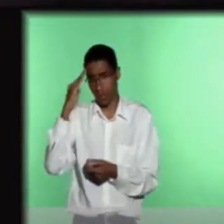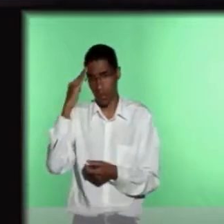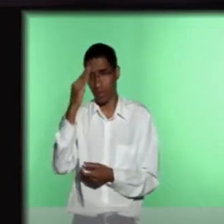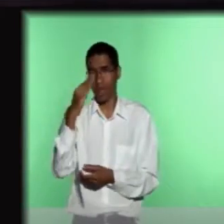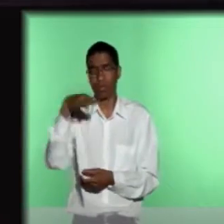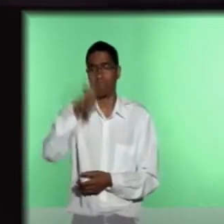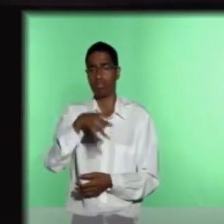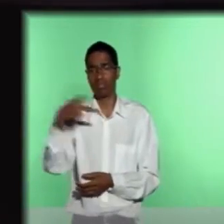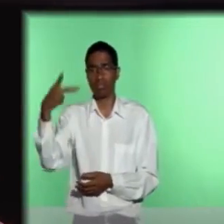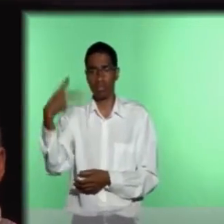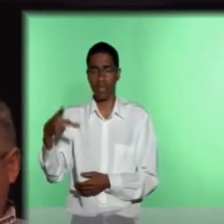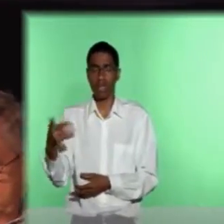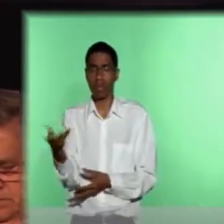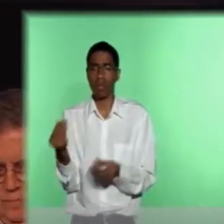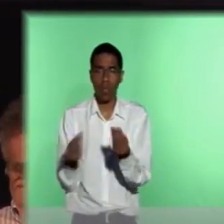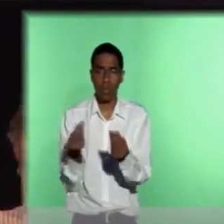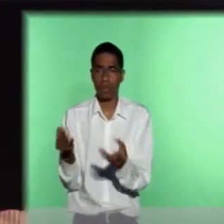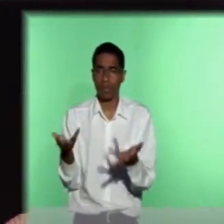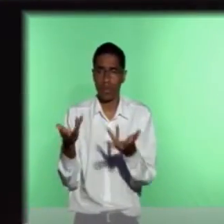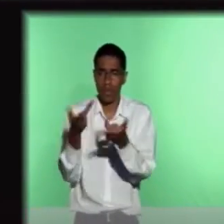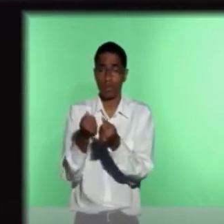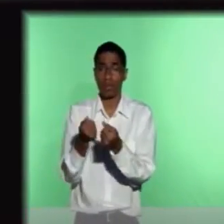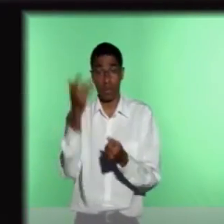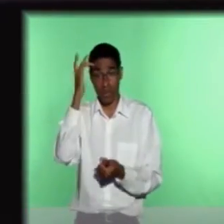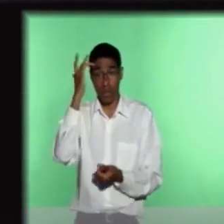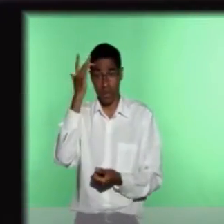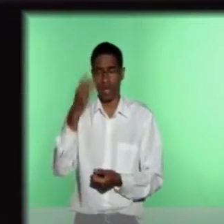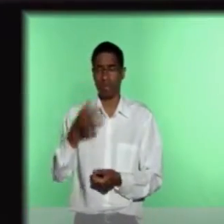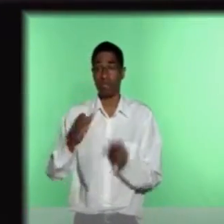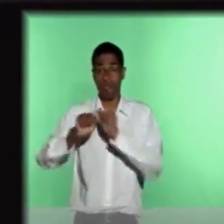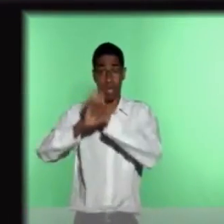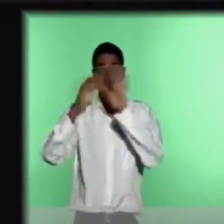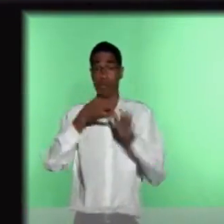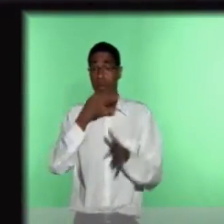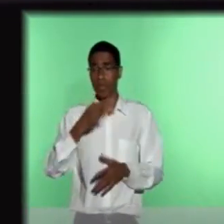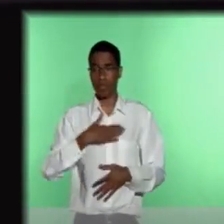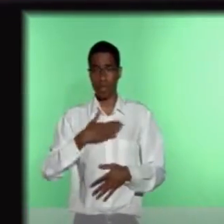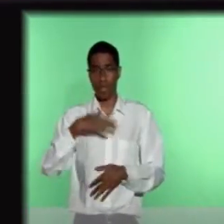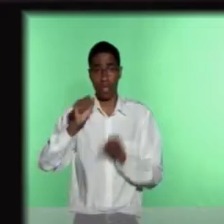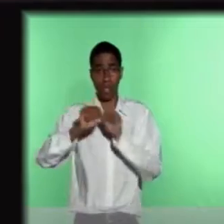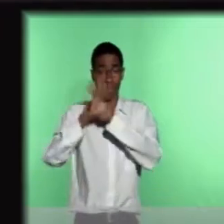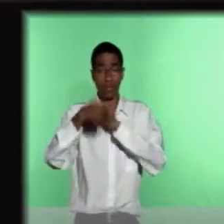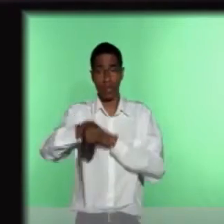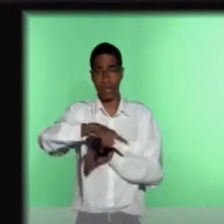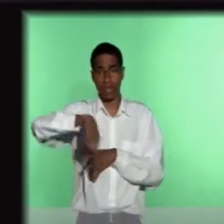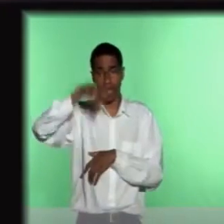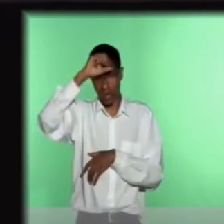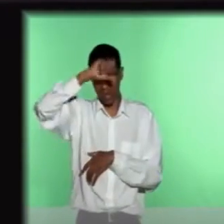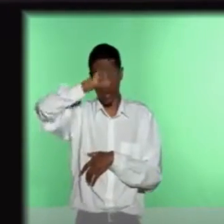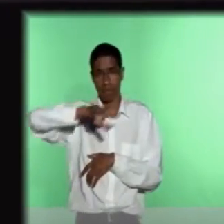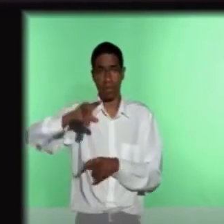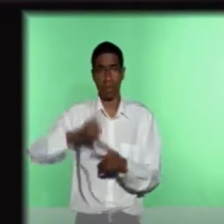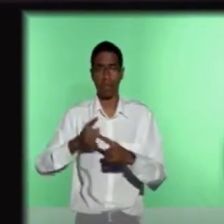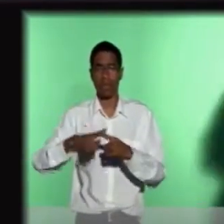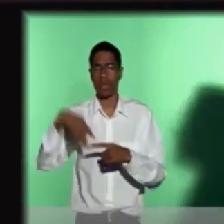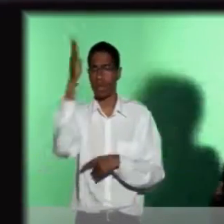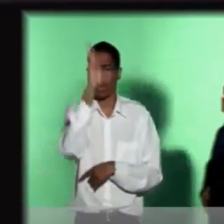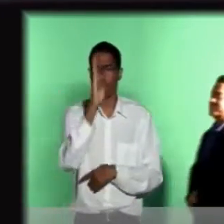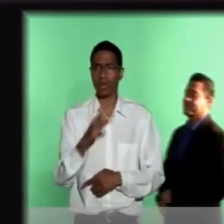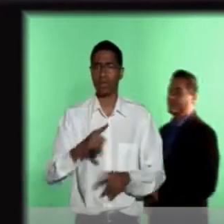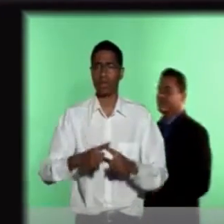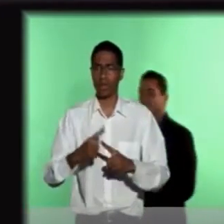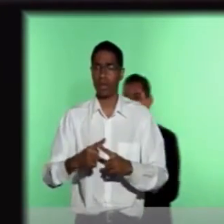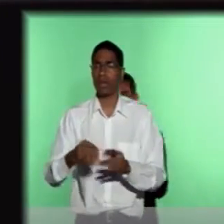Eu acho, vou deixar isso bem claro aqui, eu acho, depois vocês vão entender por quê, que o Brasil tem muito a